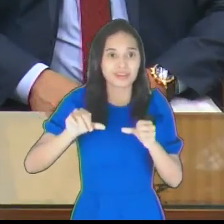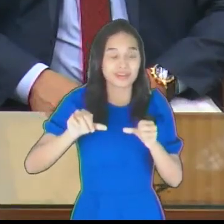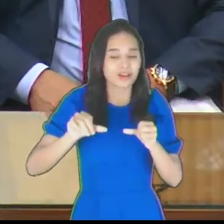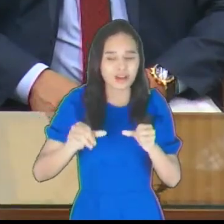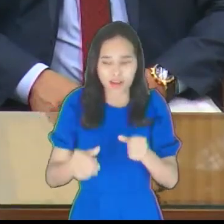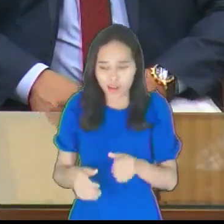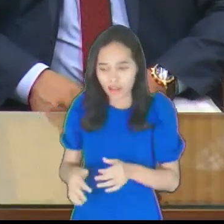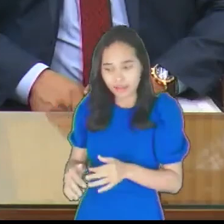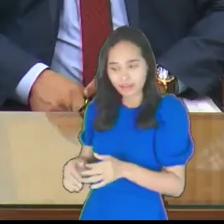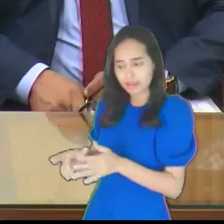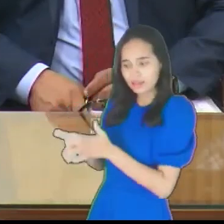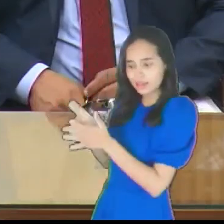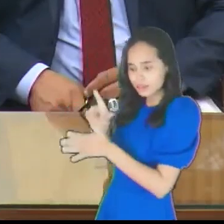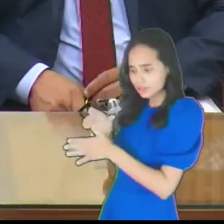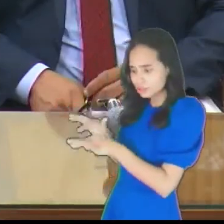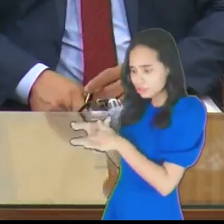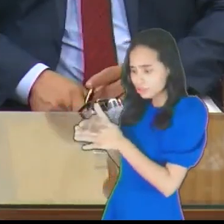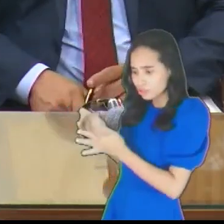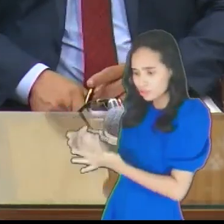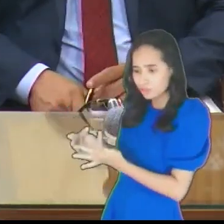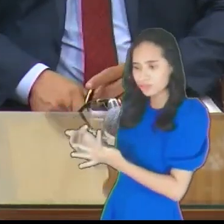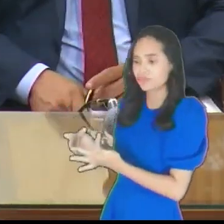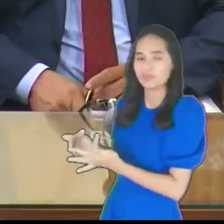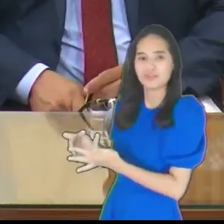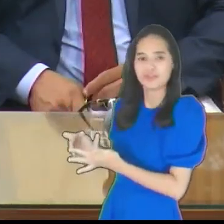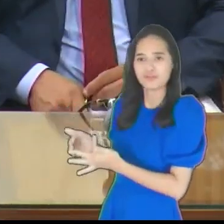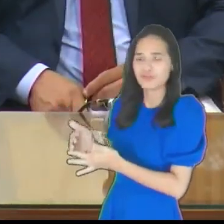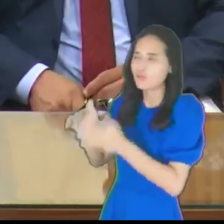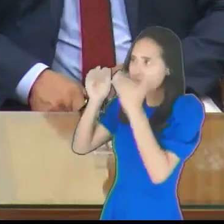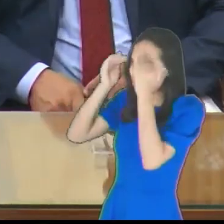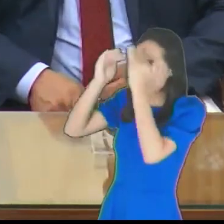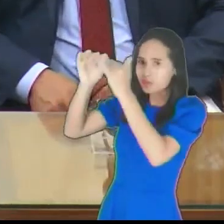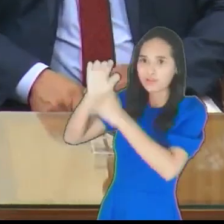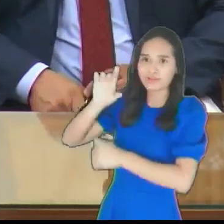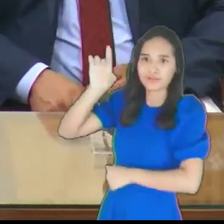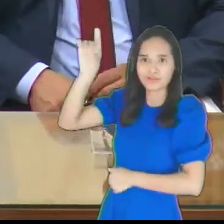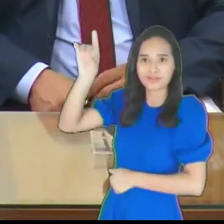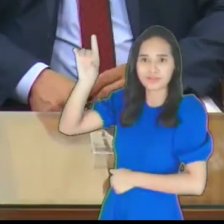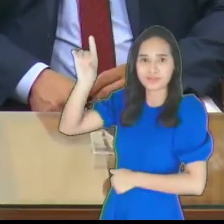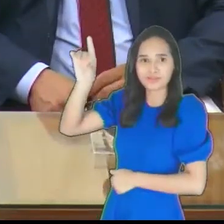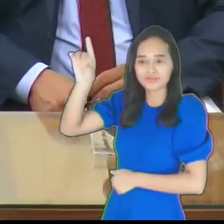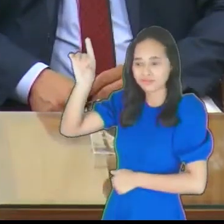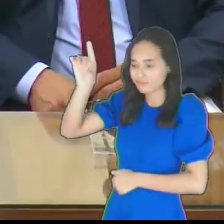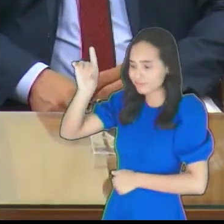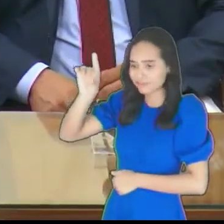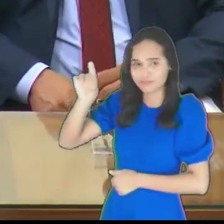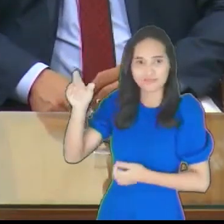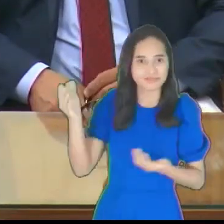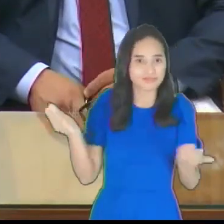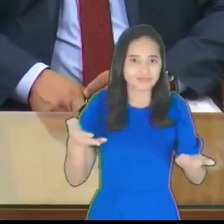homem humilde. Não era mais aquele homem temente a Deus.